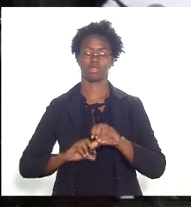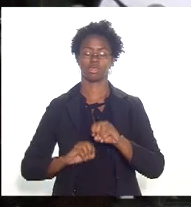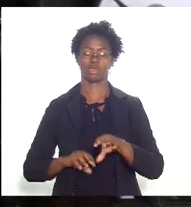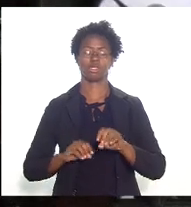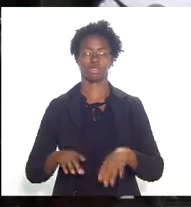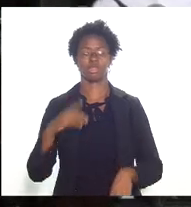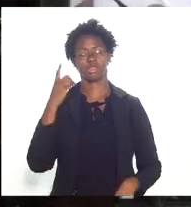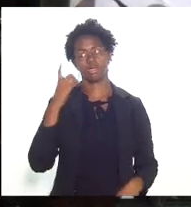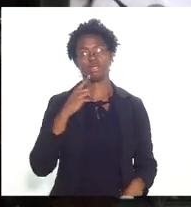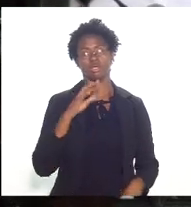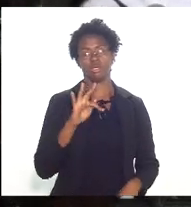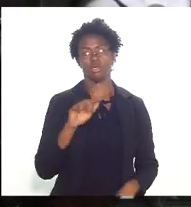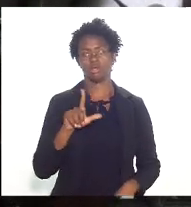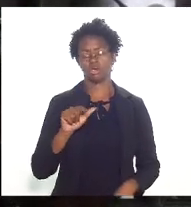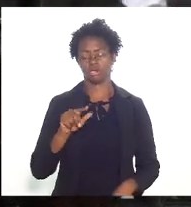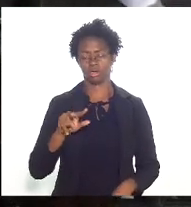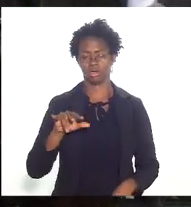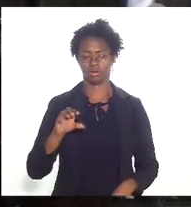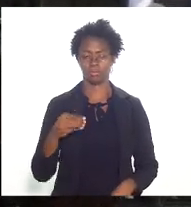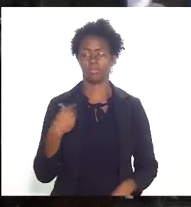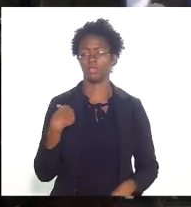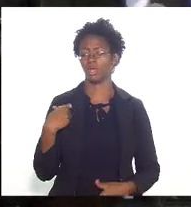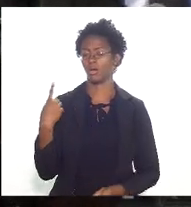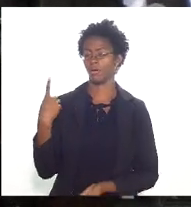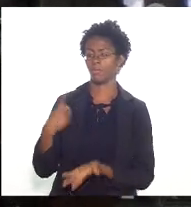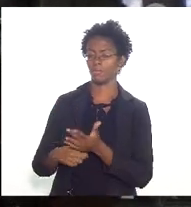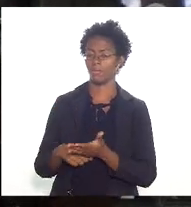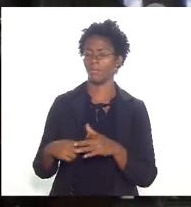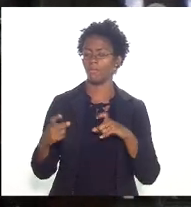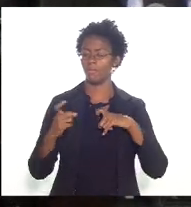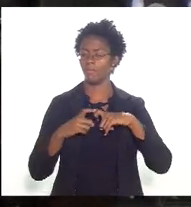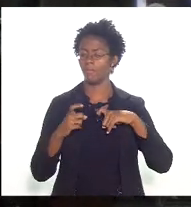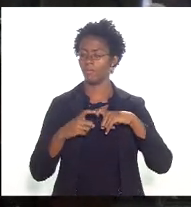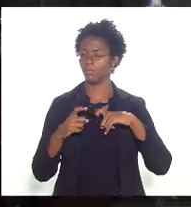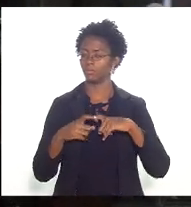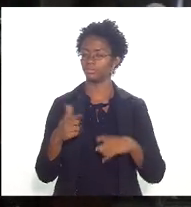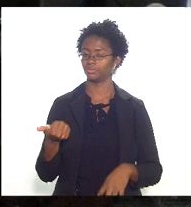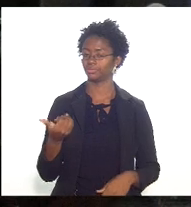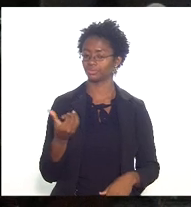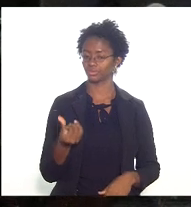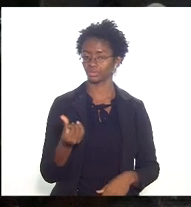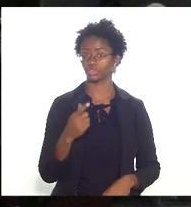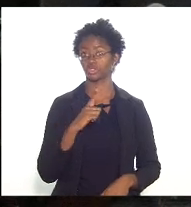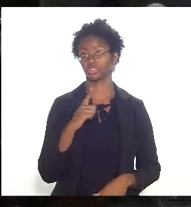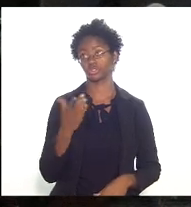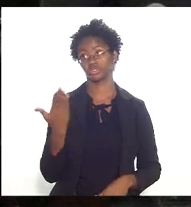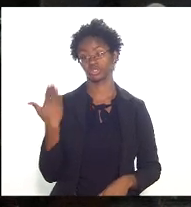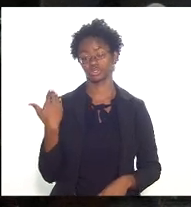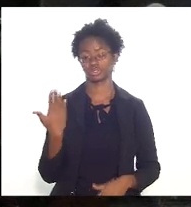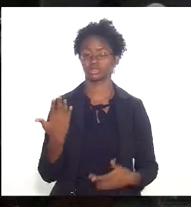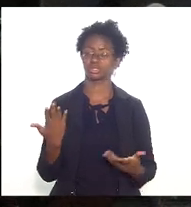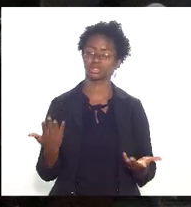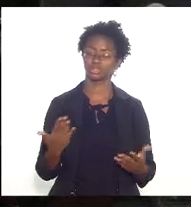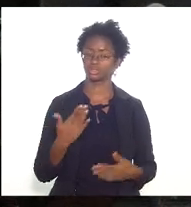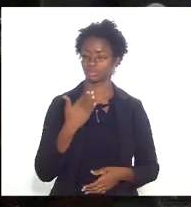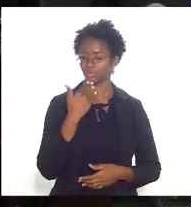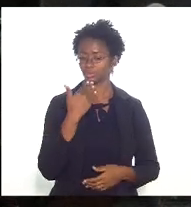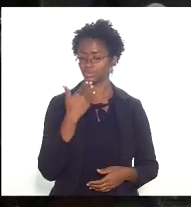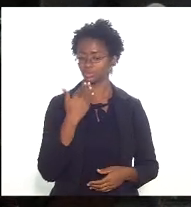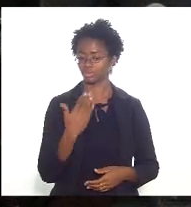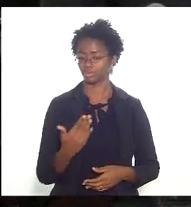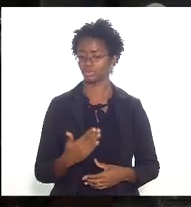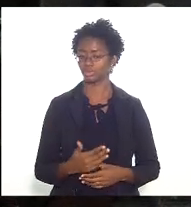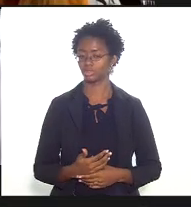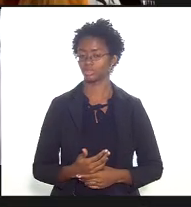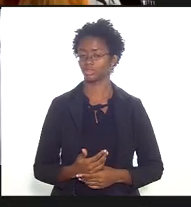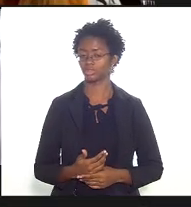estado flaveola eu tenho um compromisso de médico às 16horas tinha eu não pedi para a senhora se